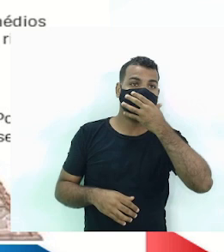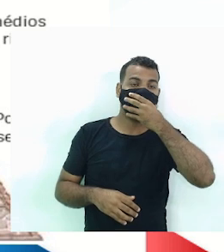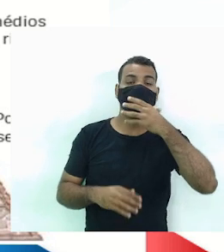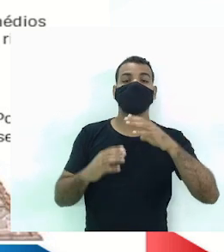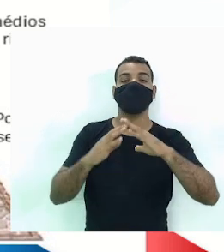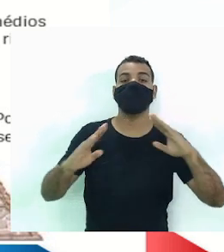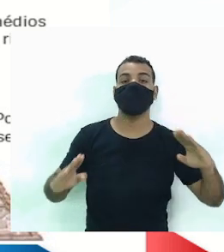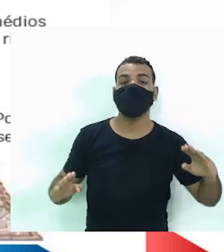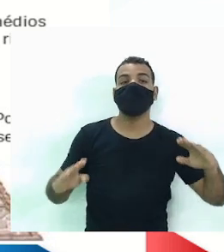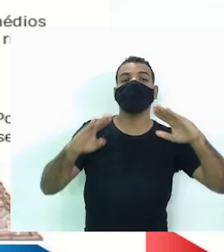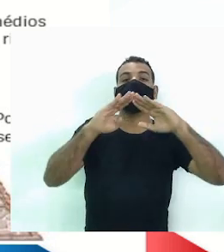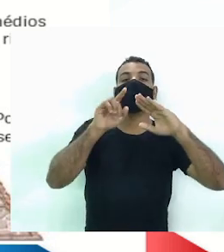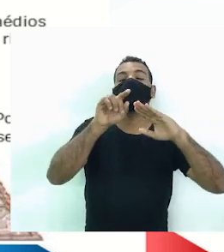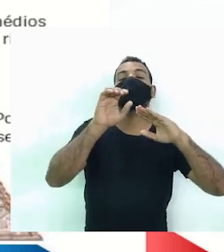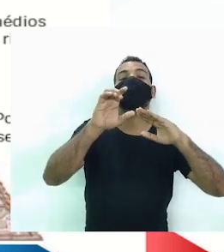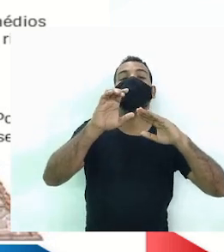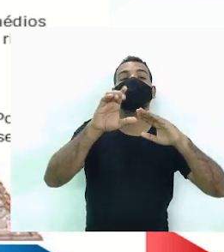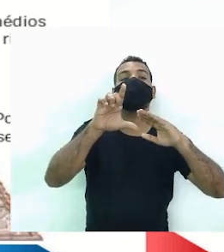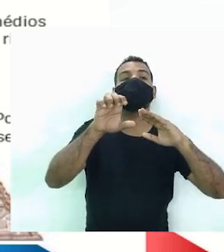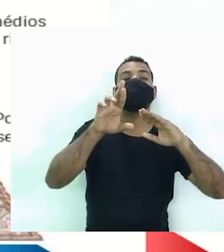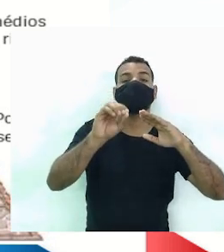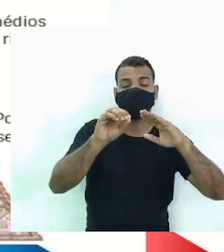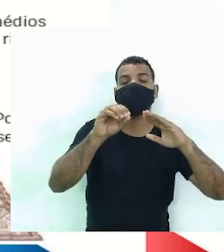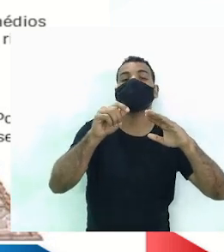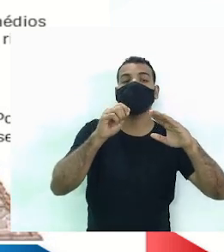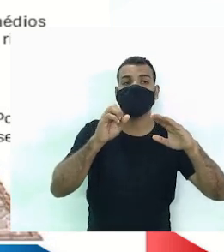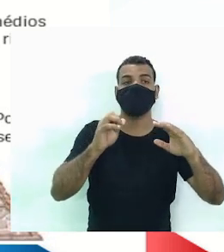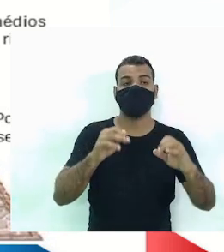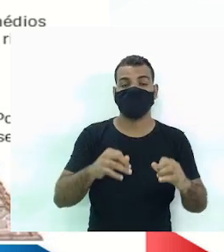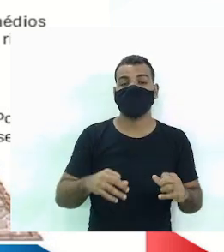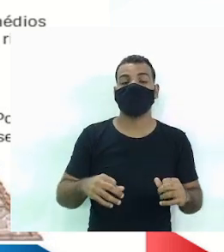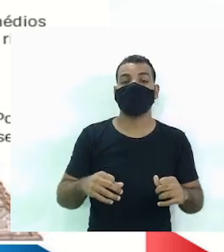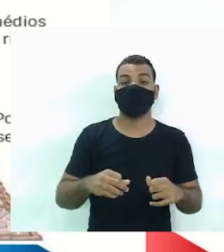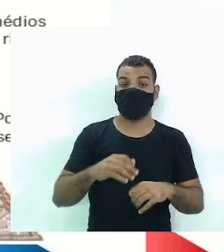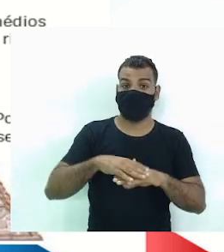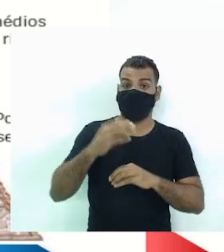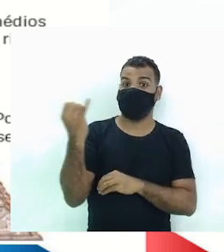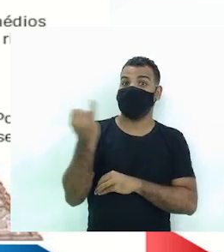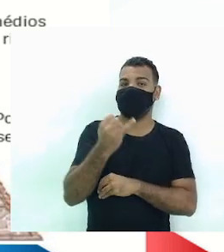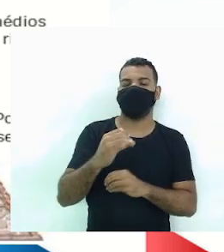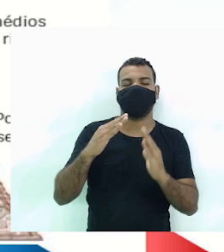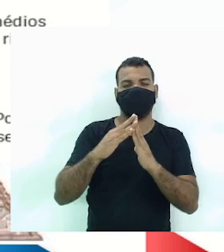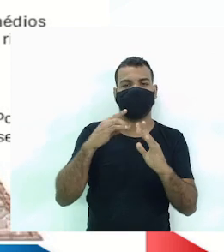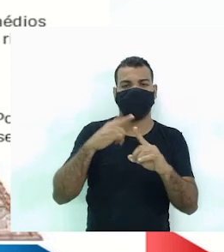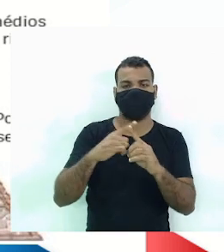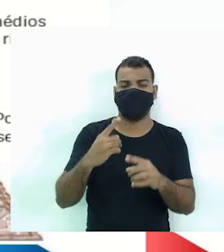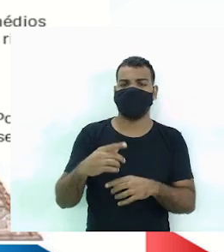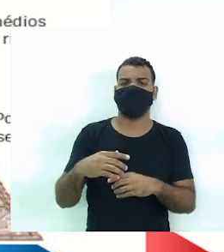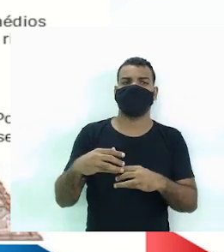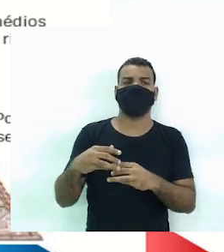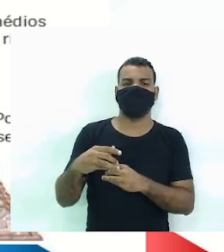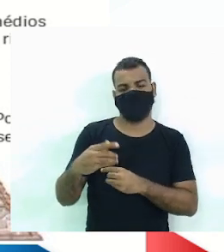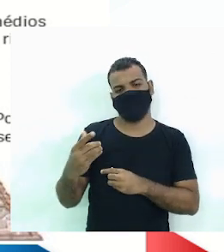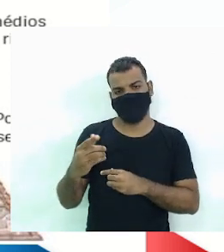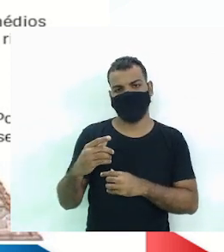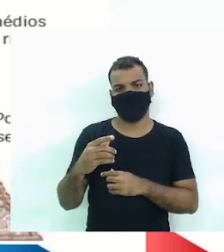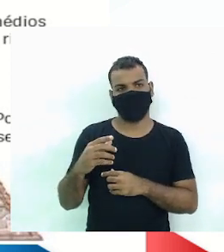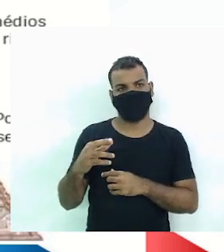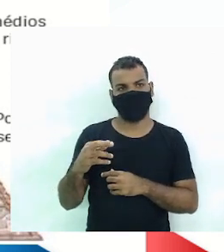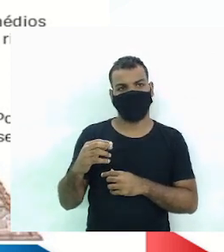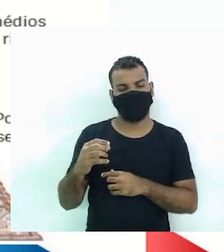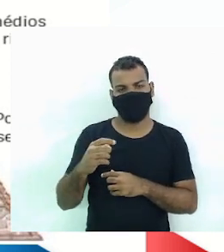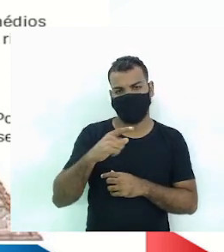alto clero. Professor, o que é alto clero? São os cargos mais importantes da igreja. Papa, obviamente, né?